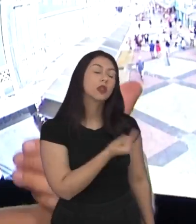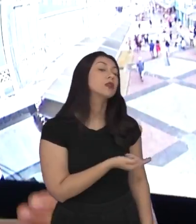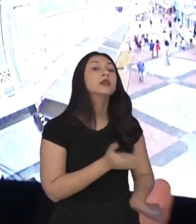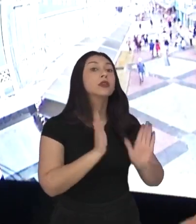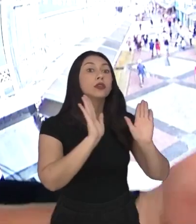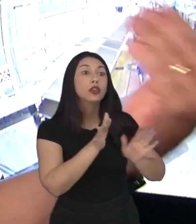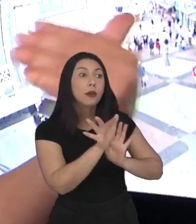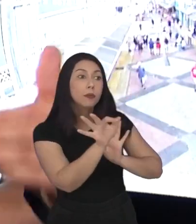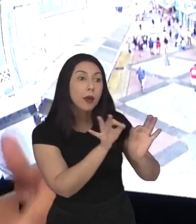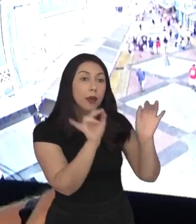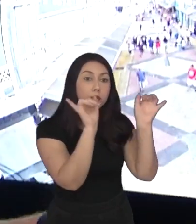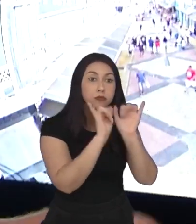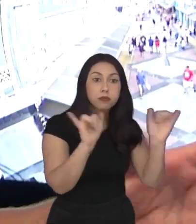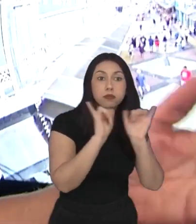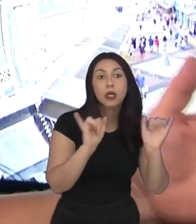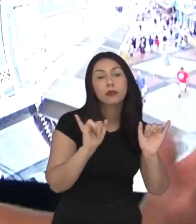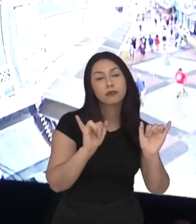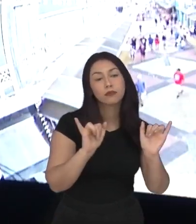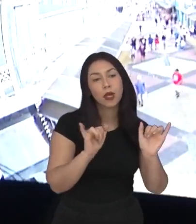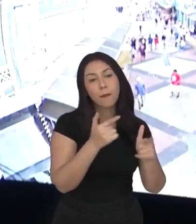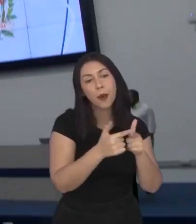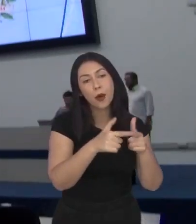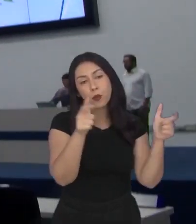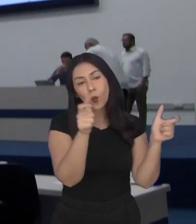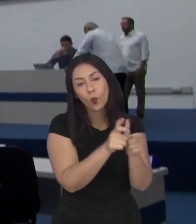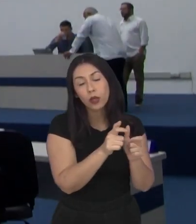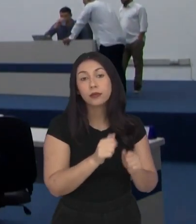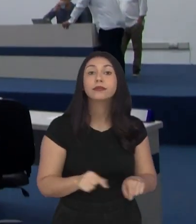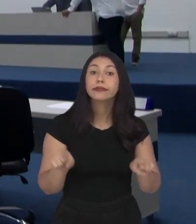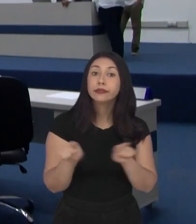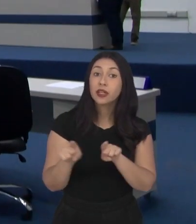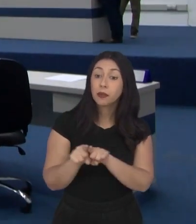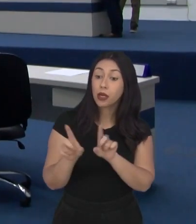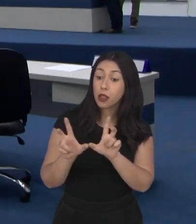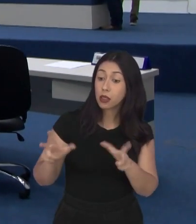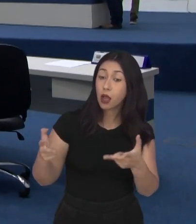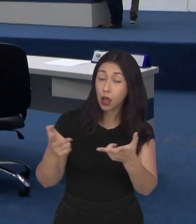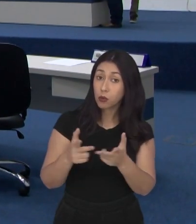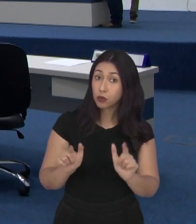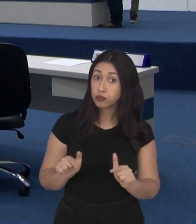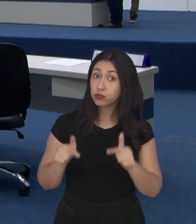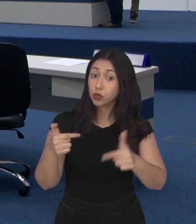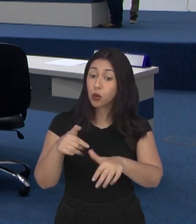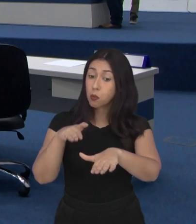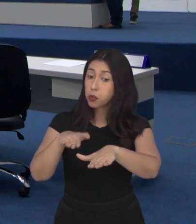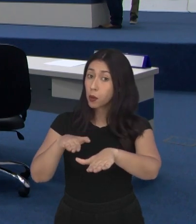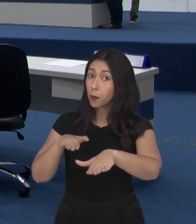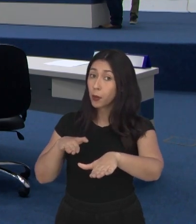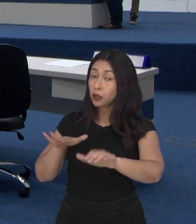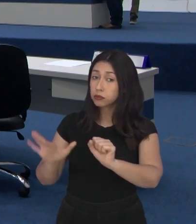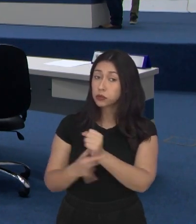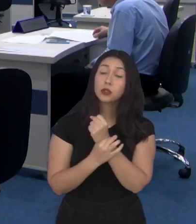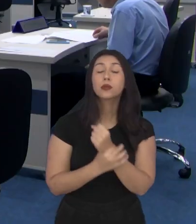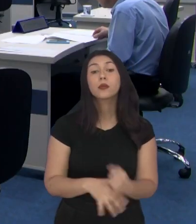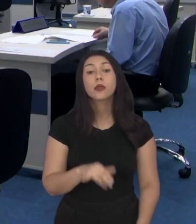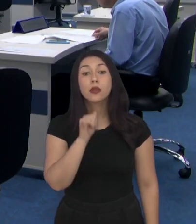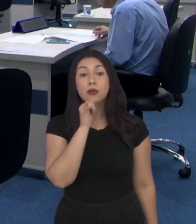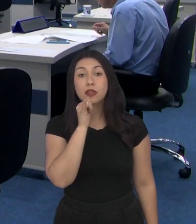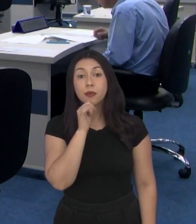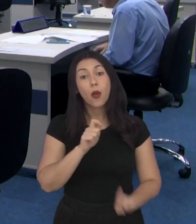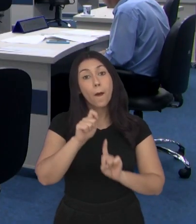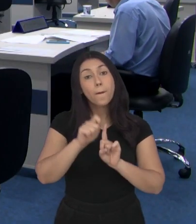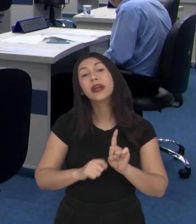já está apta aí, né, a se identificar e ver se tem alguma dívida com uma negociação apta dentro do programa do governo. Para